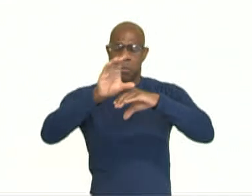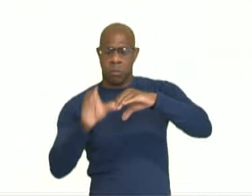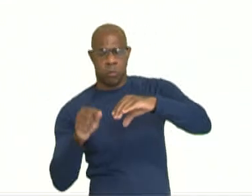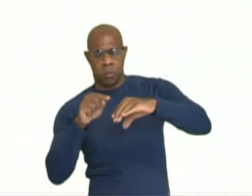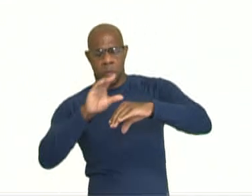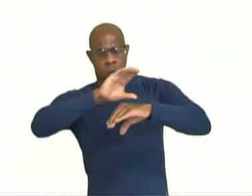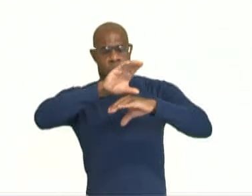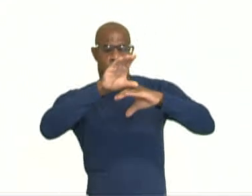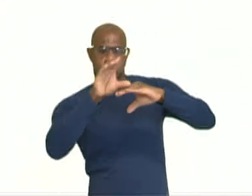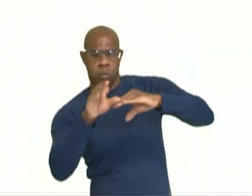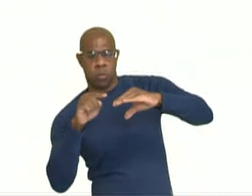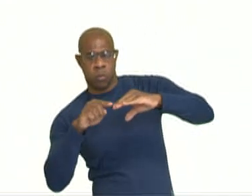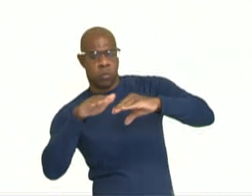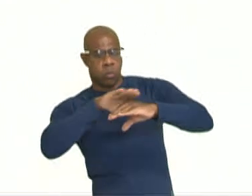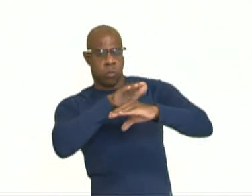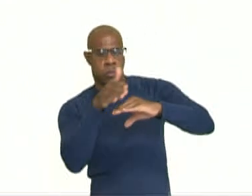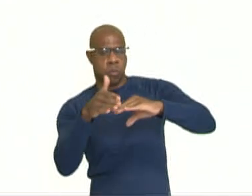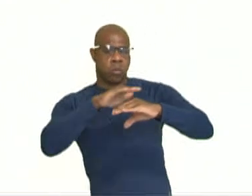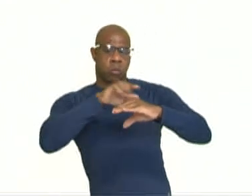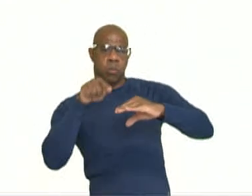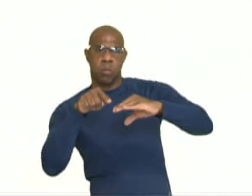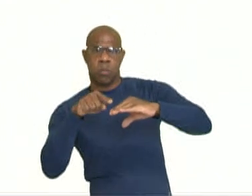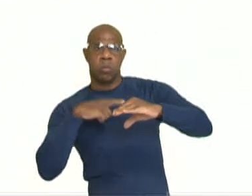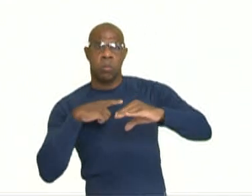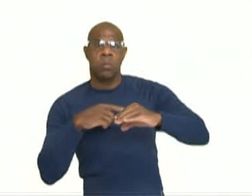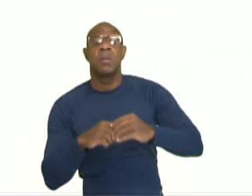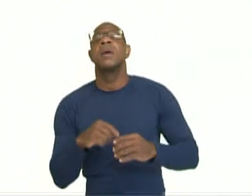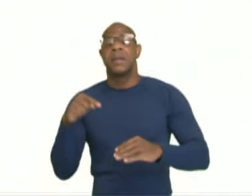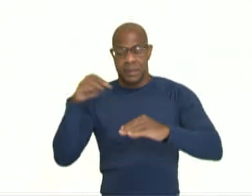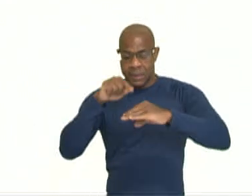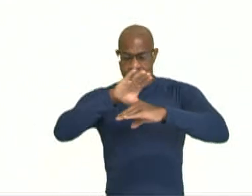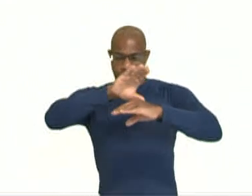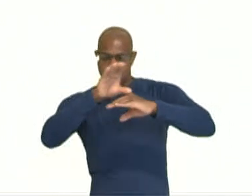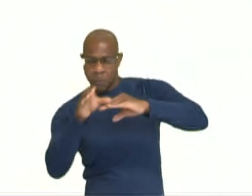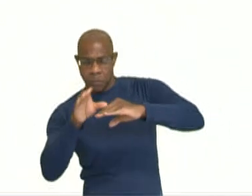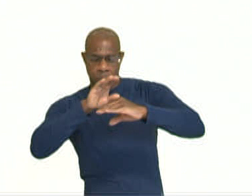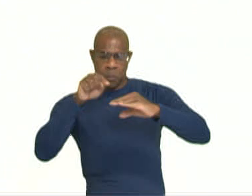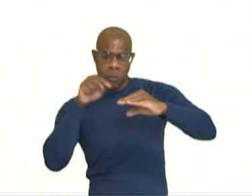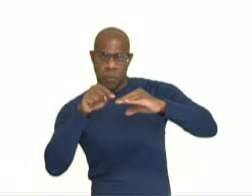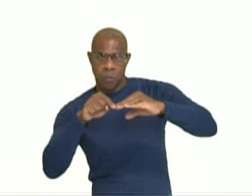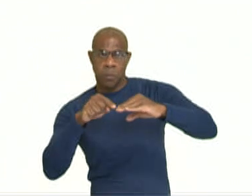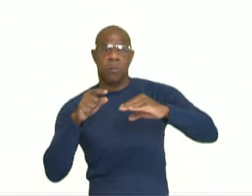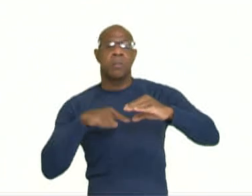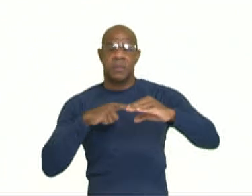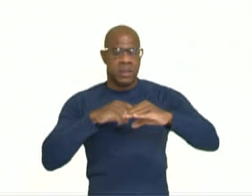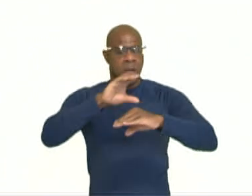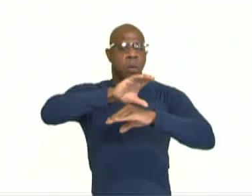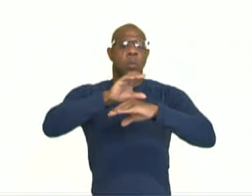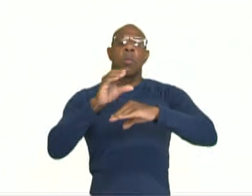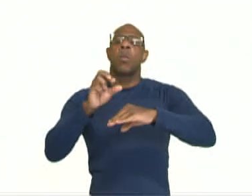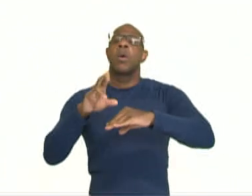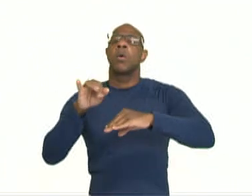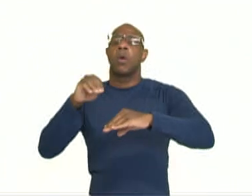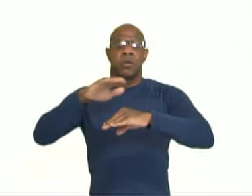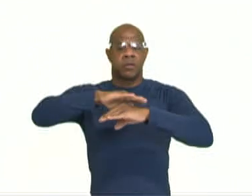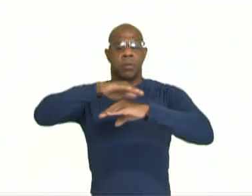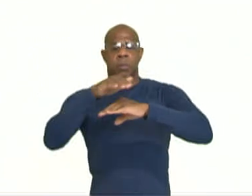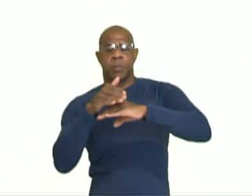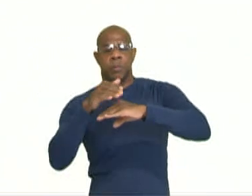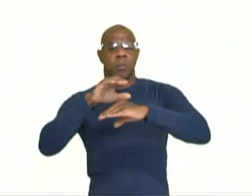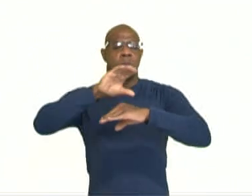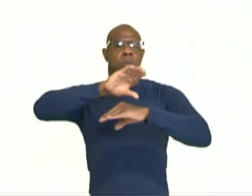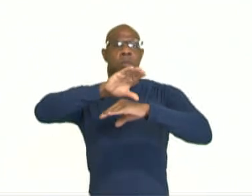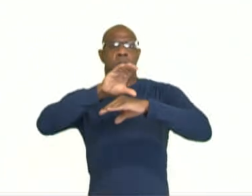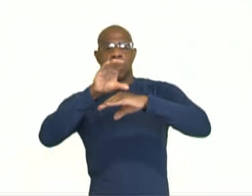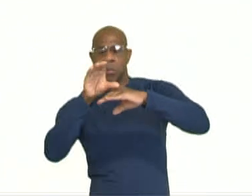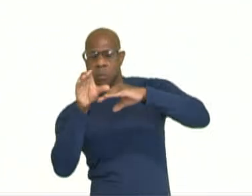como sendo superficial. E nessa parte superficial, nós vamos ter a crosta, e nós vamos ter